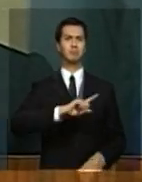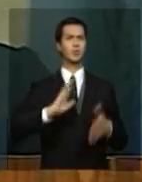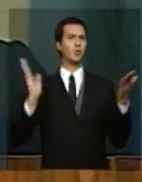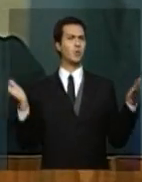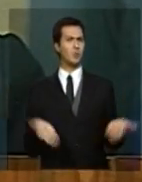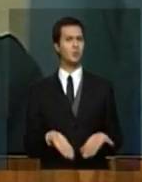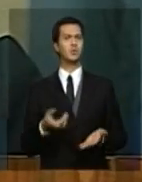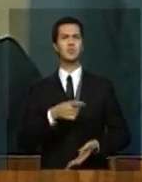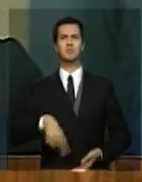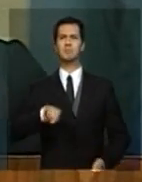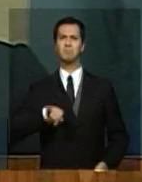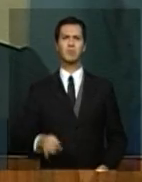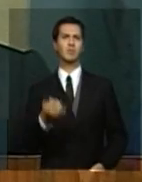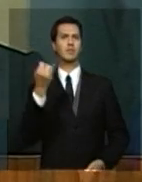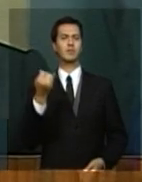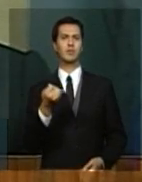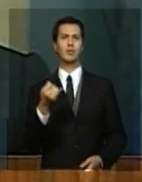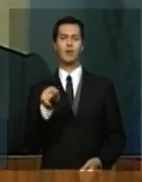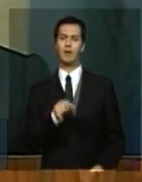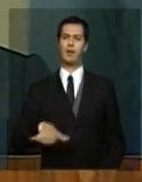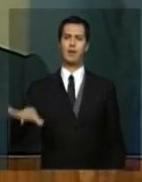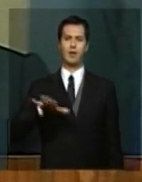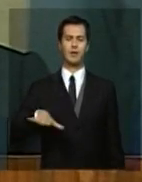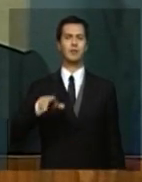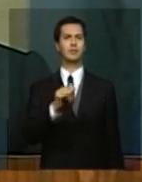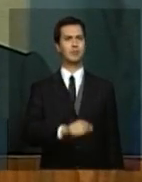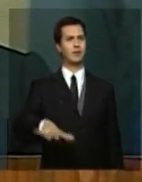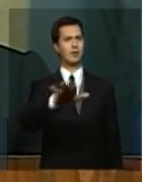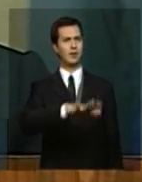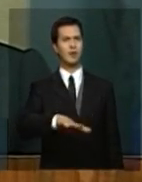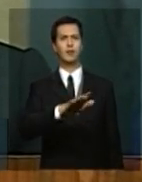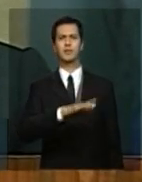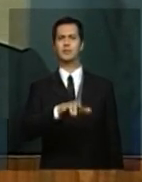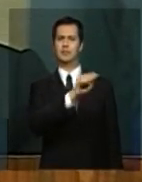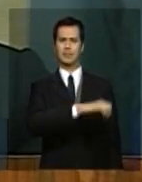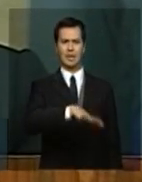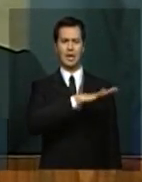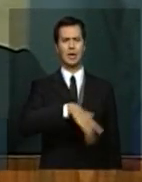hoje de todas as áreas do con